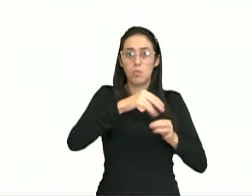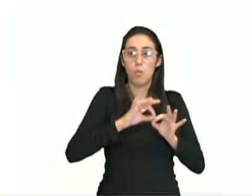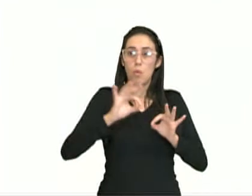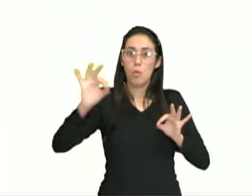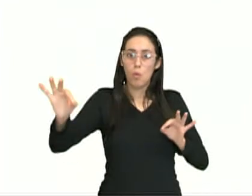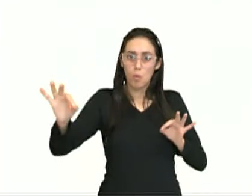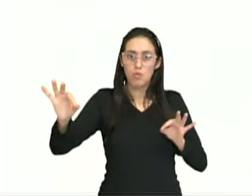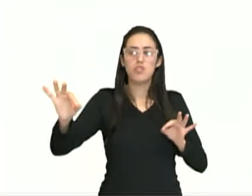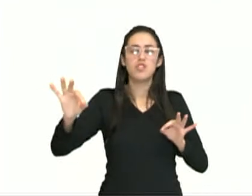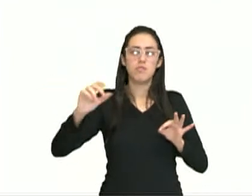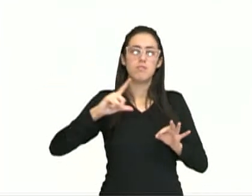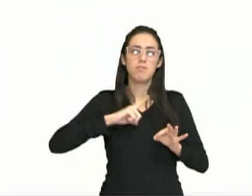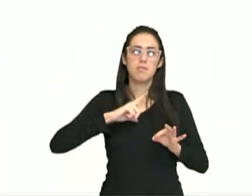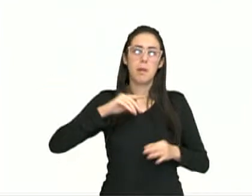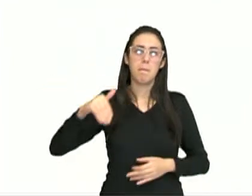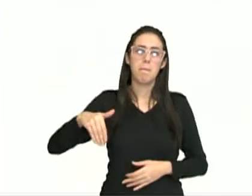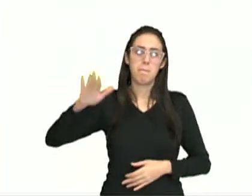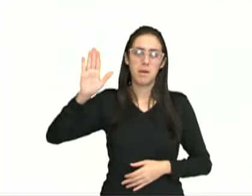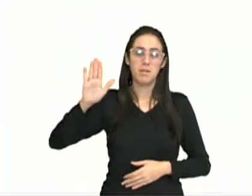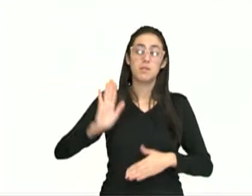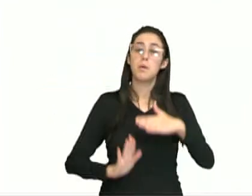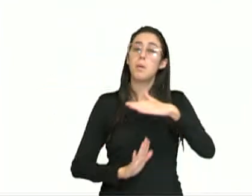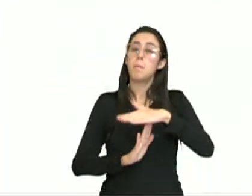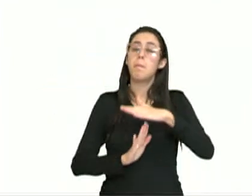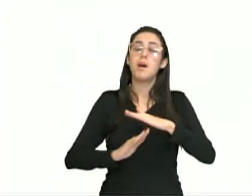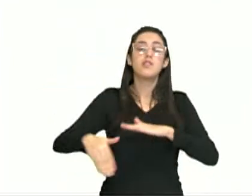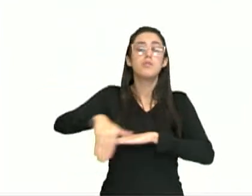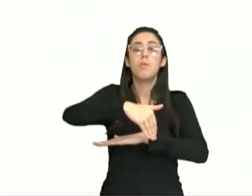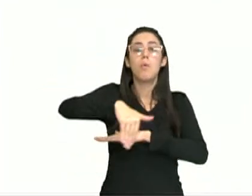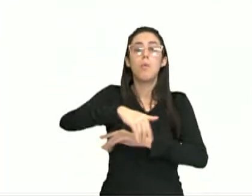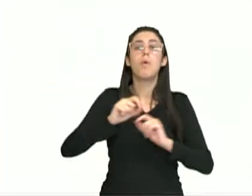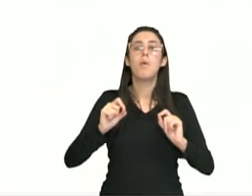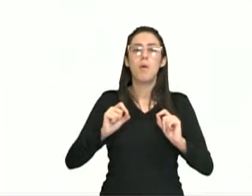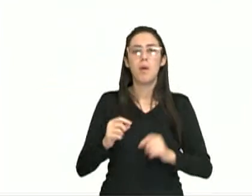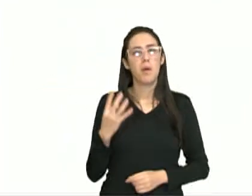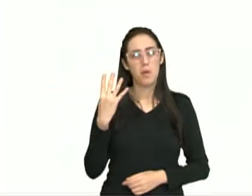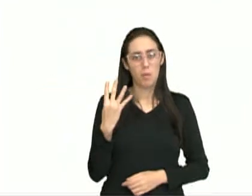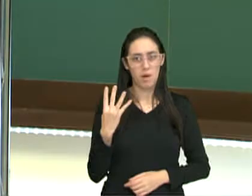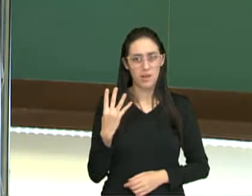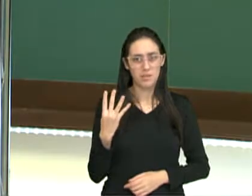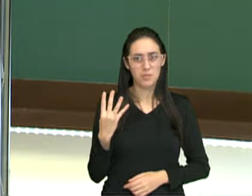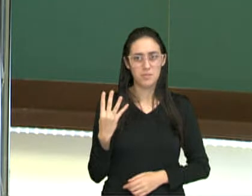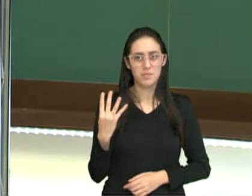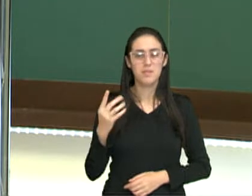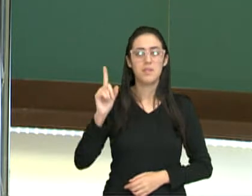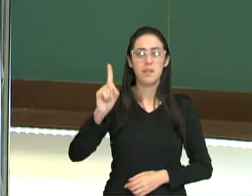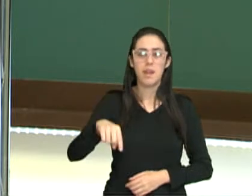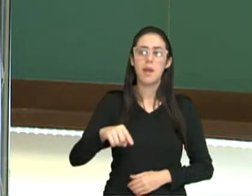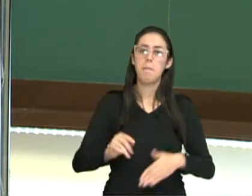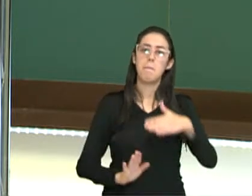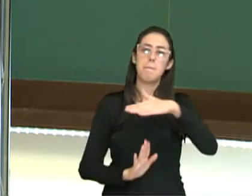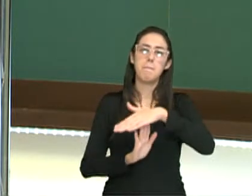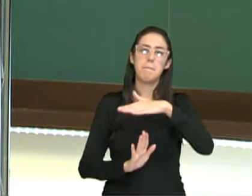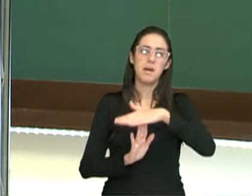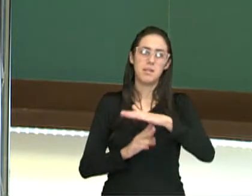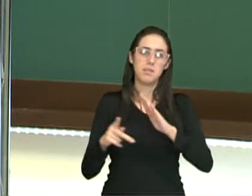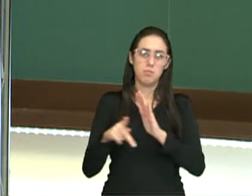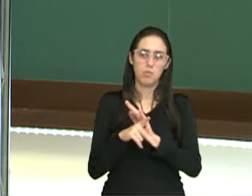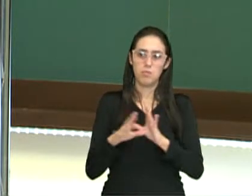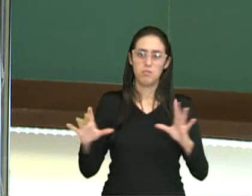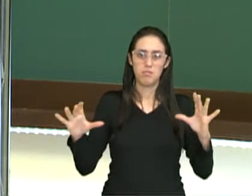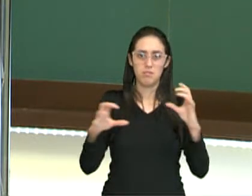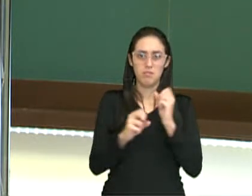o máximo que eu tenho aí de ruas são 4, que é quando eu tenho a quantidade máxima do somatório aqui, lá